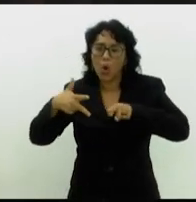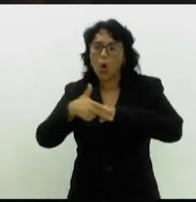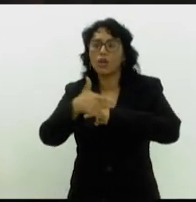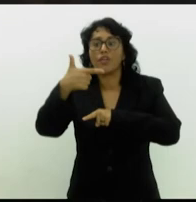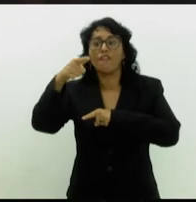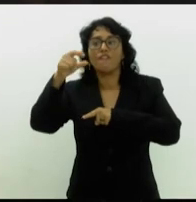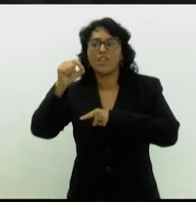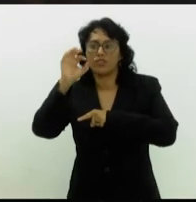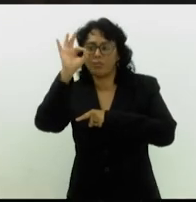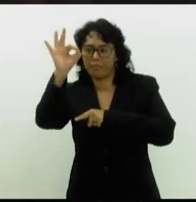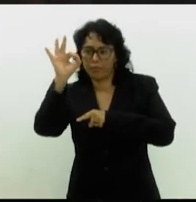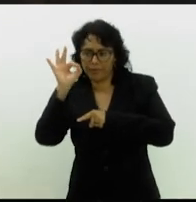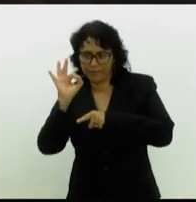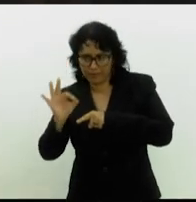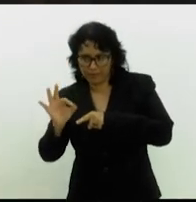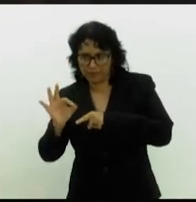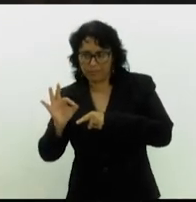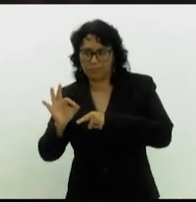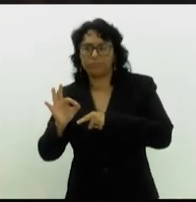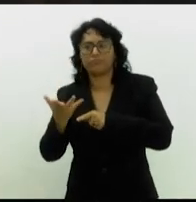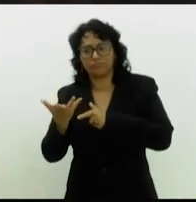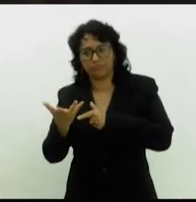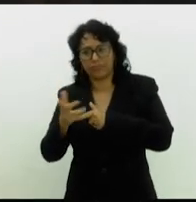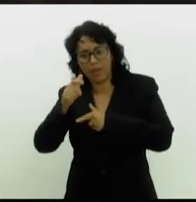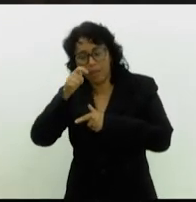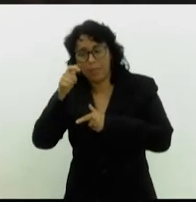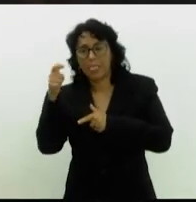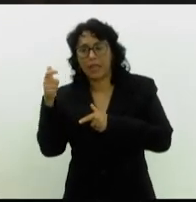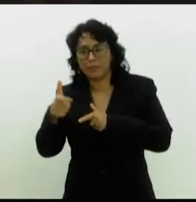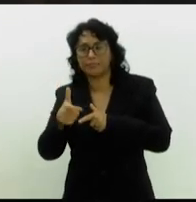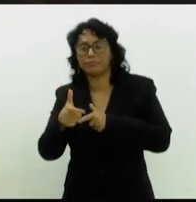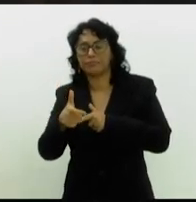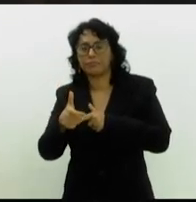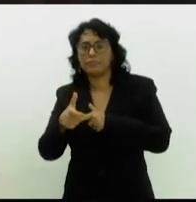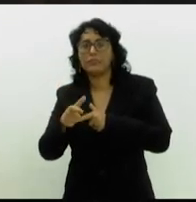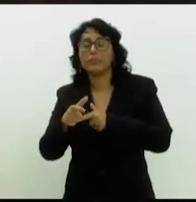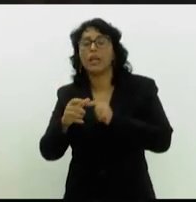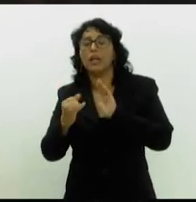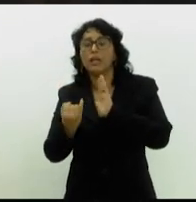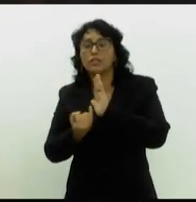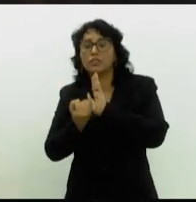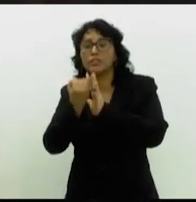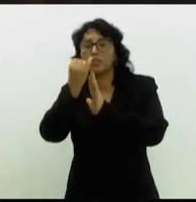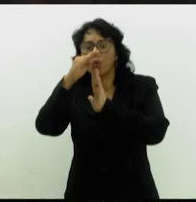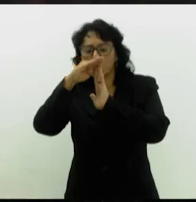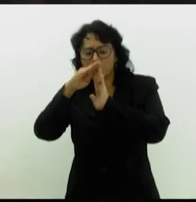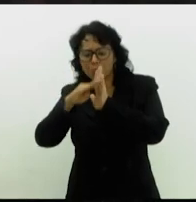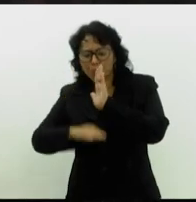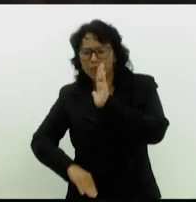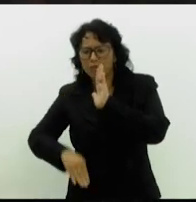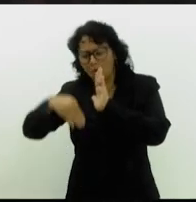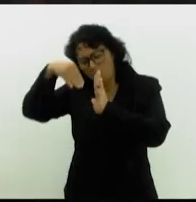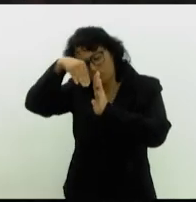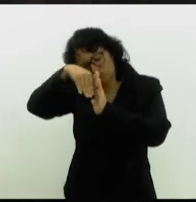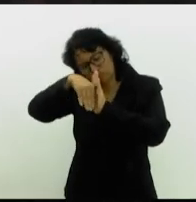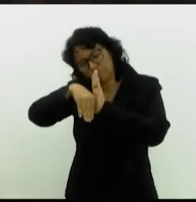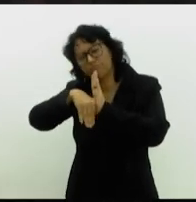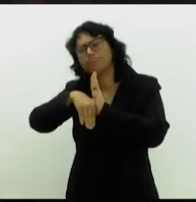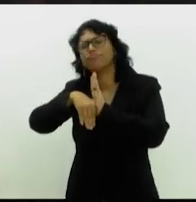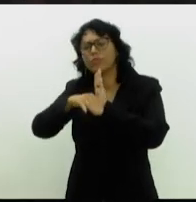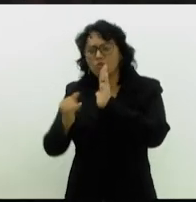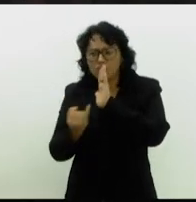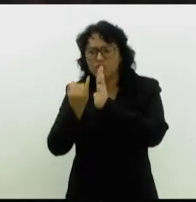20% 20% dos incentivos fiscais naqueles anos de 17